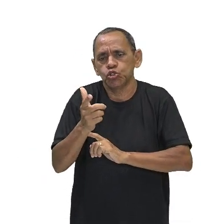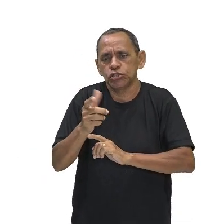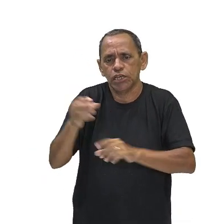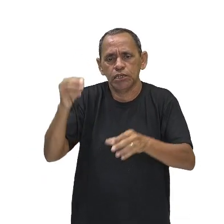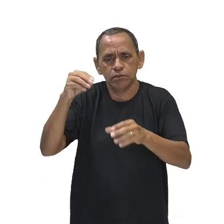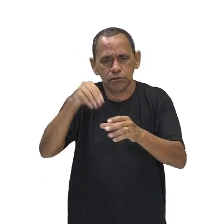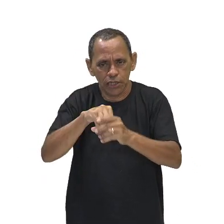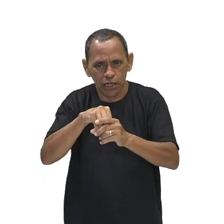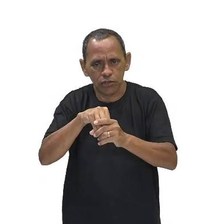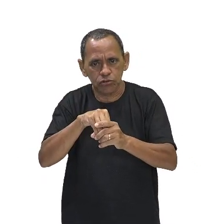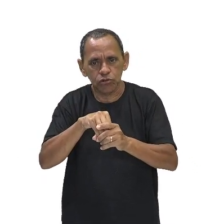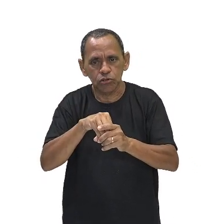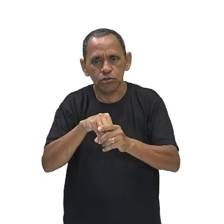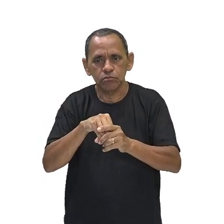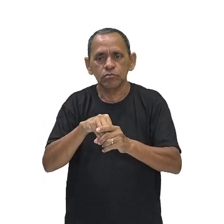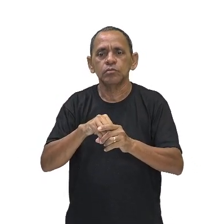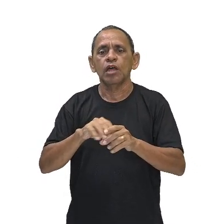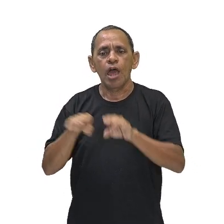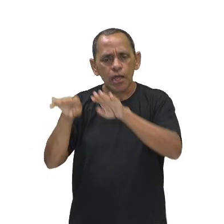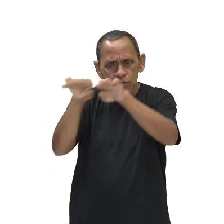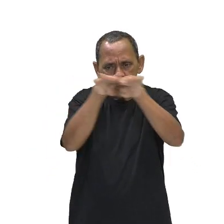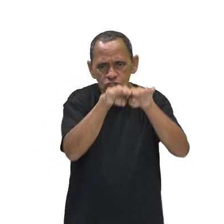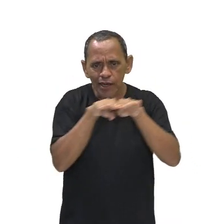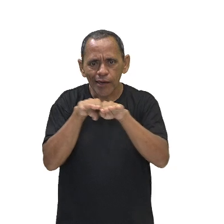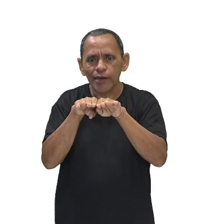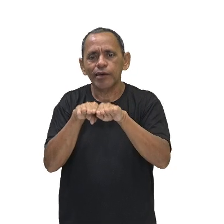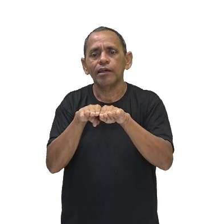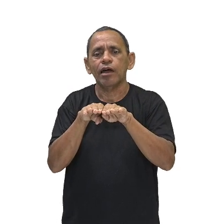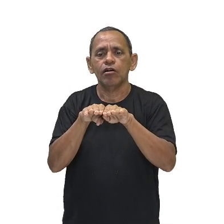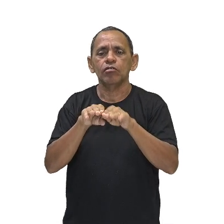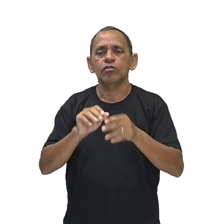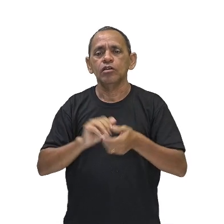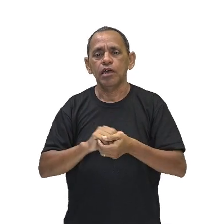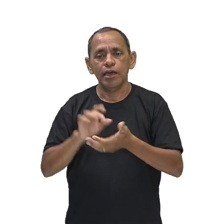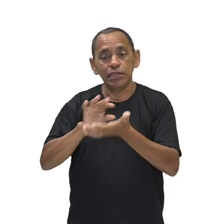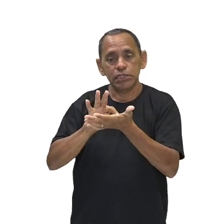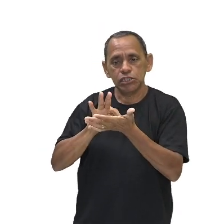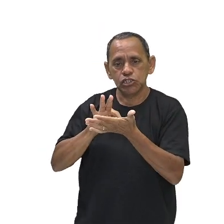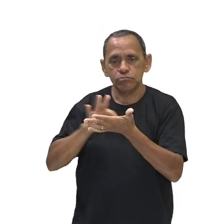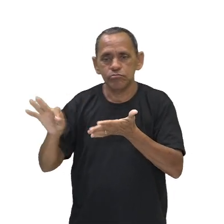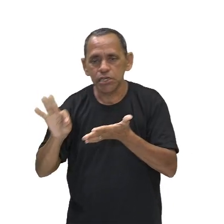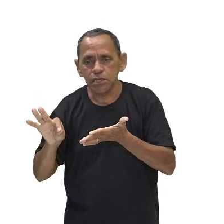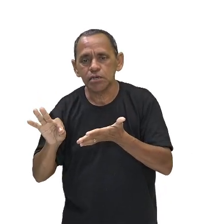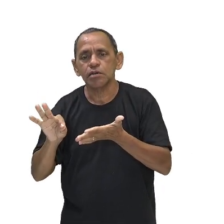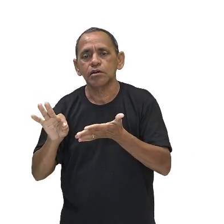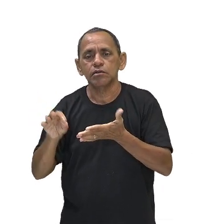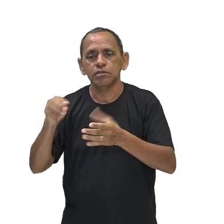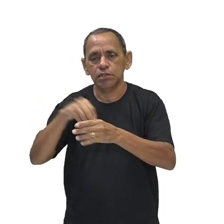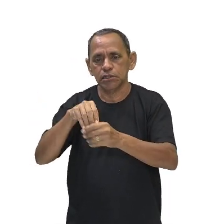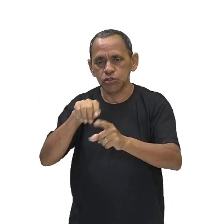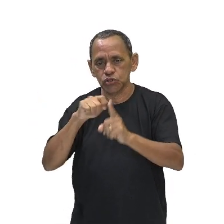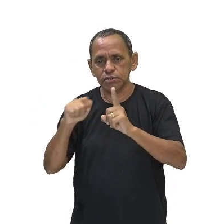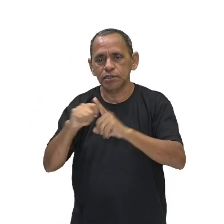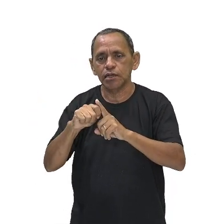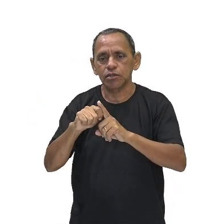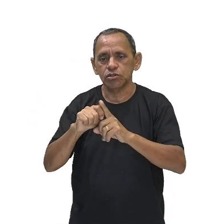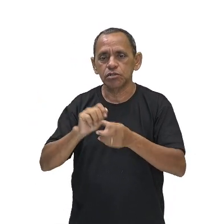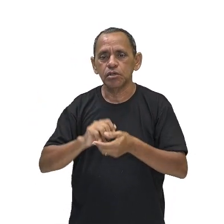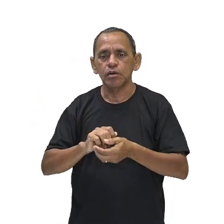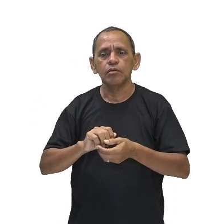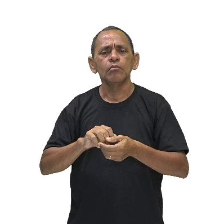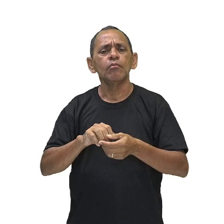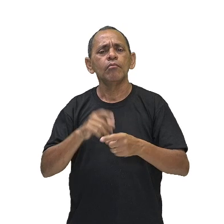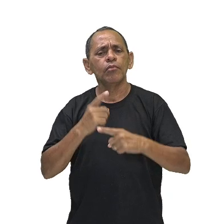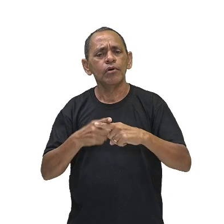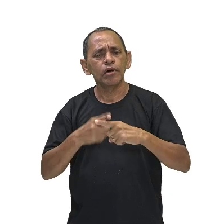A anomia era a grande inimiga da sociedade, pois quebra sua coesão e sua unidade.